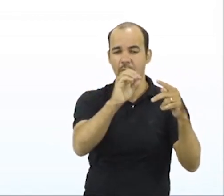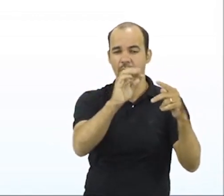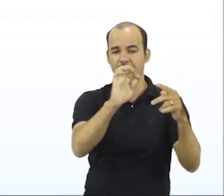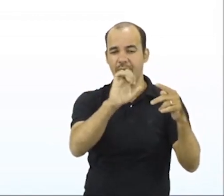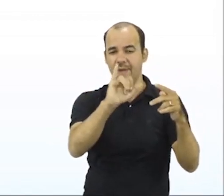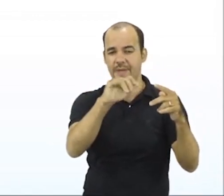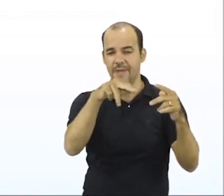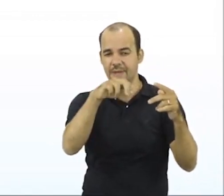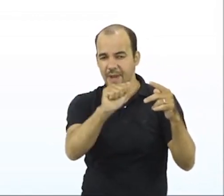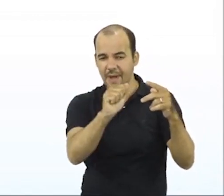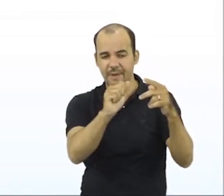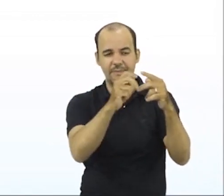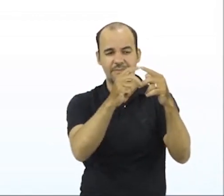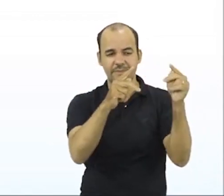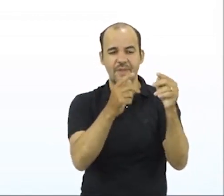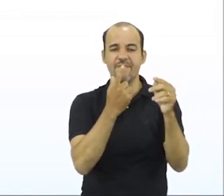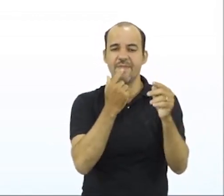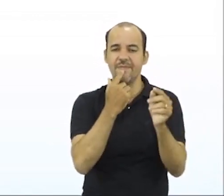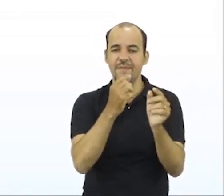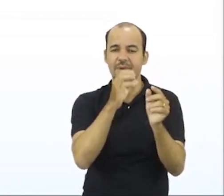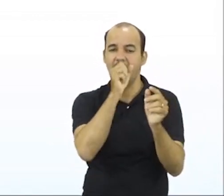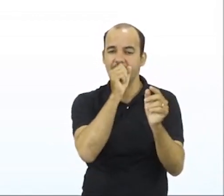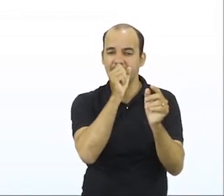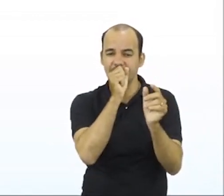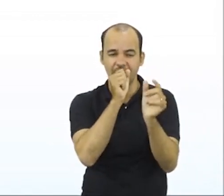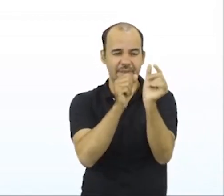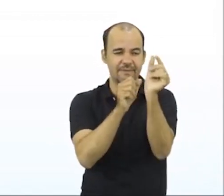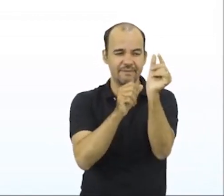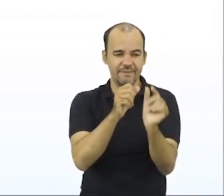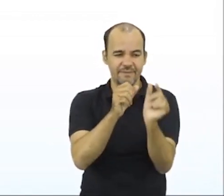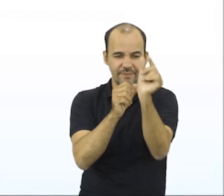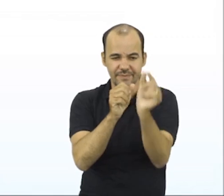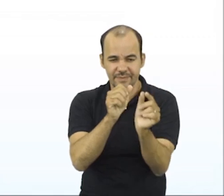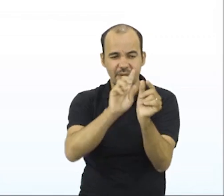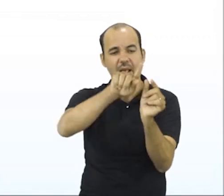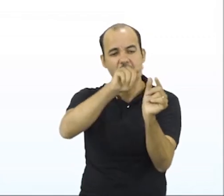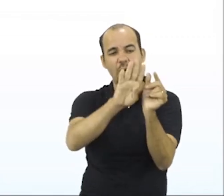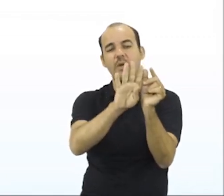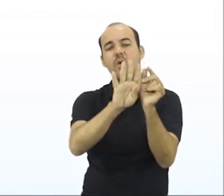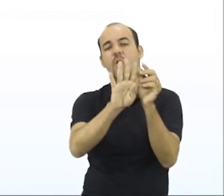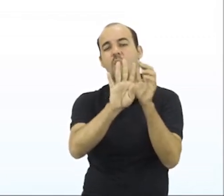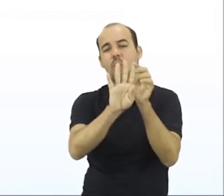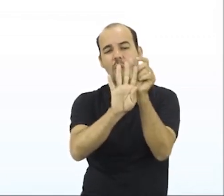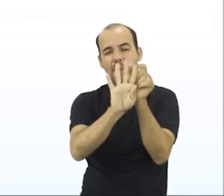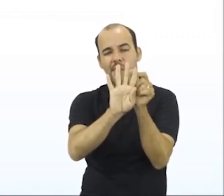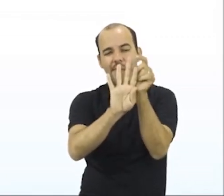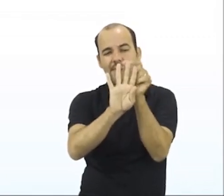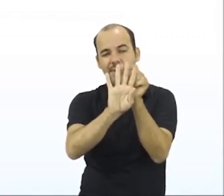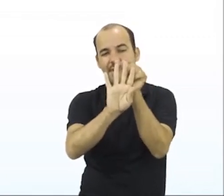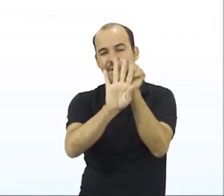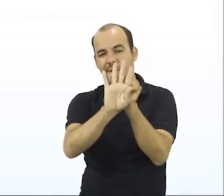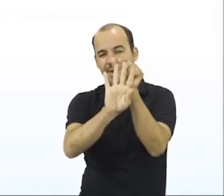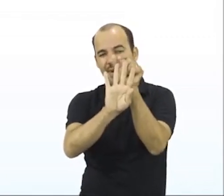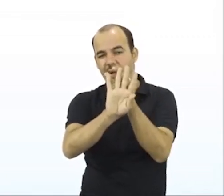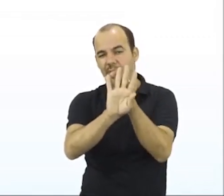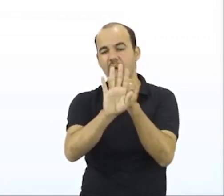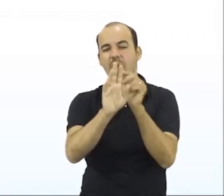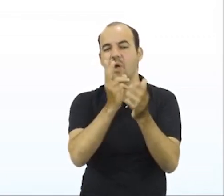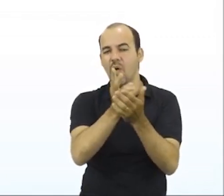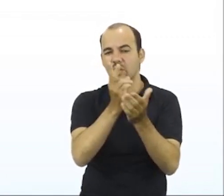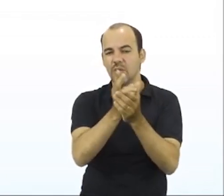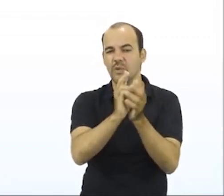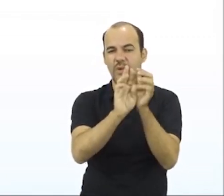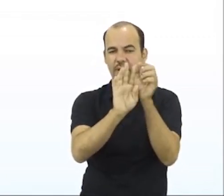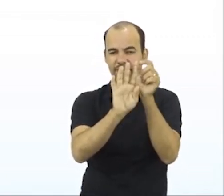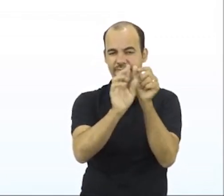Ó, eles vão colocar uma proteínazinha aqui. Aí depois continua com os bonequinhos aqui, ó. Você pode dizer, esses bonequinhos são um saco de desenhar. Não, não estou